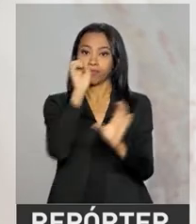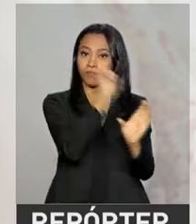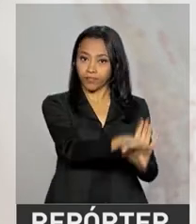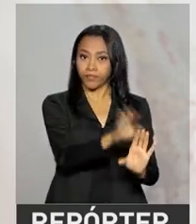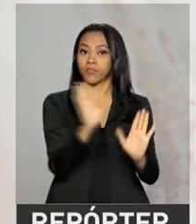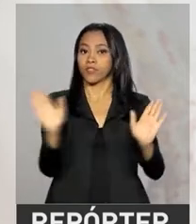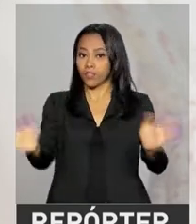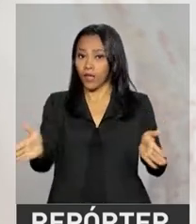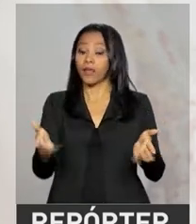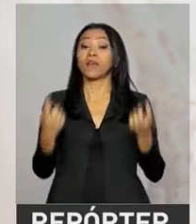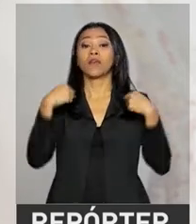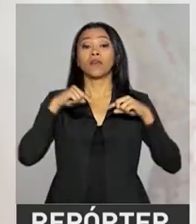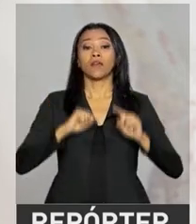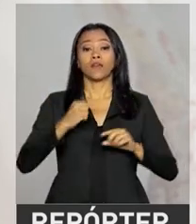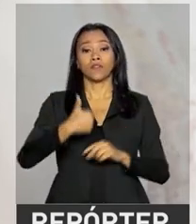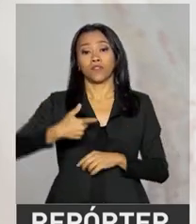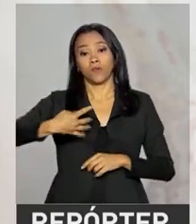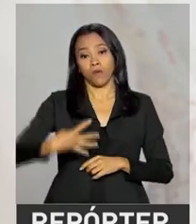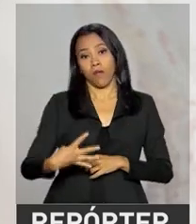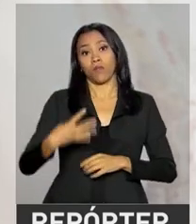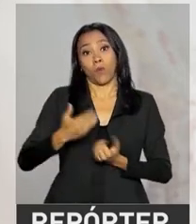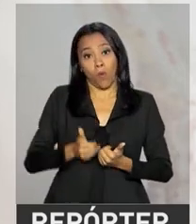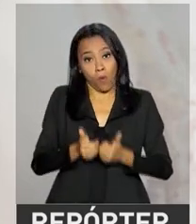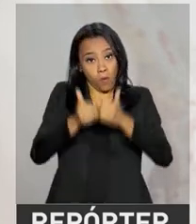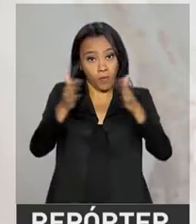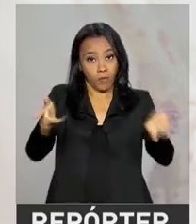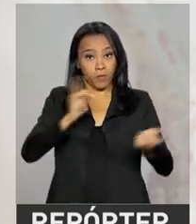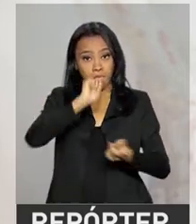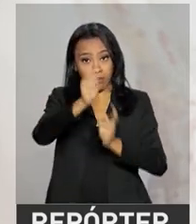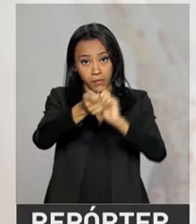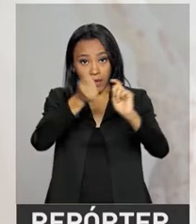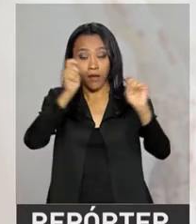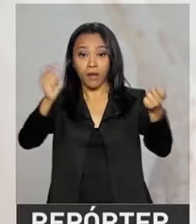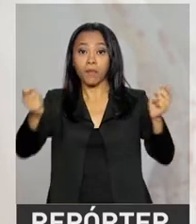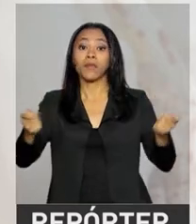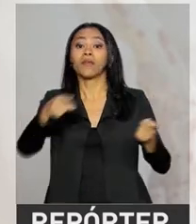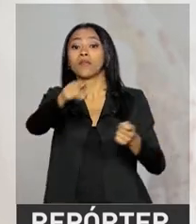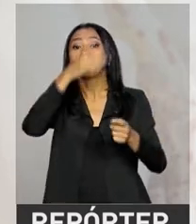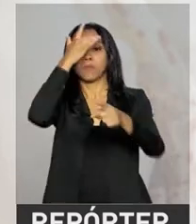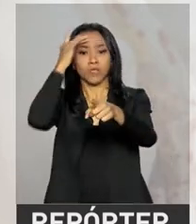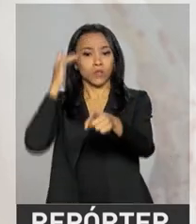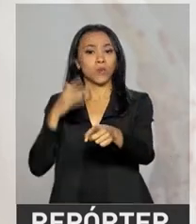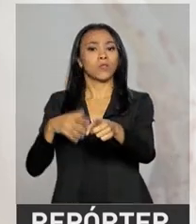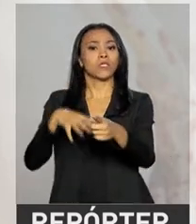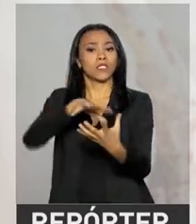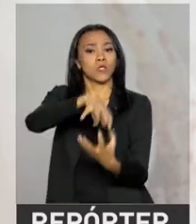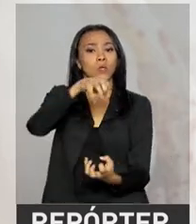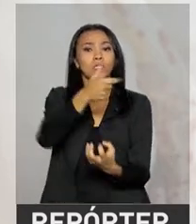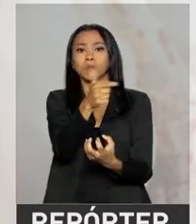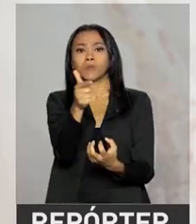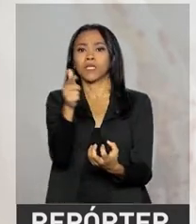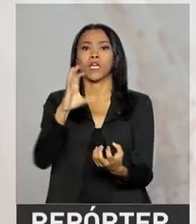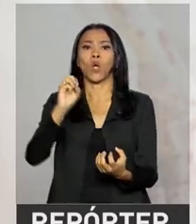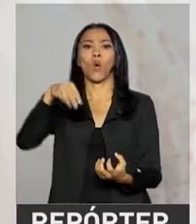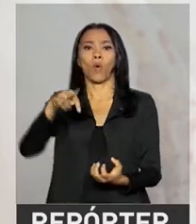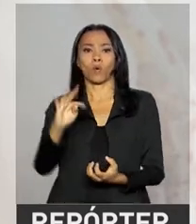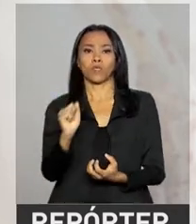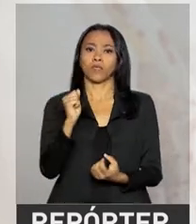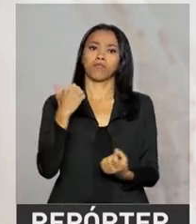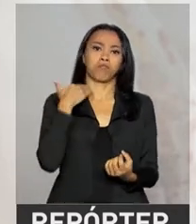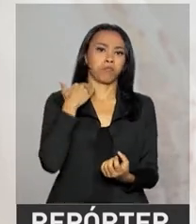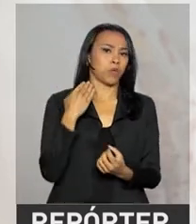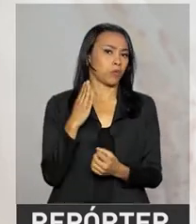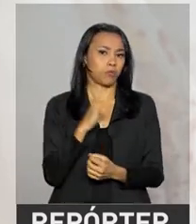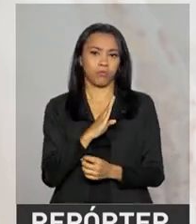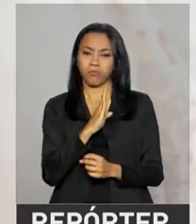no dia 24 começa o pagamento nas agências para esses idosos que não têm conta nesses bancos para os aposentados